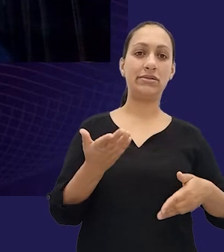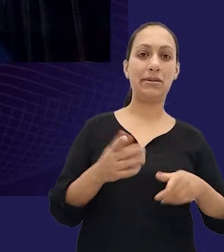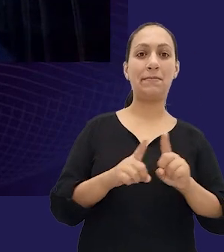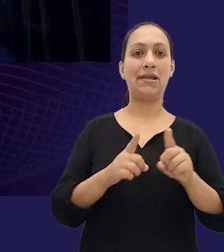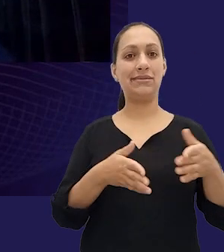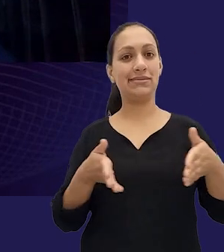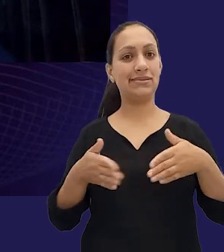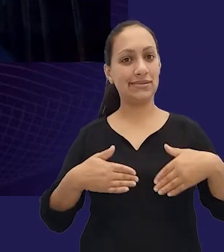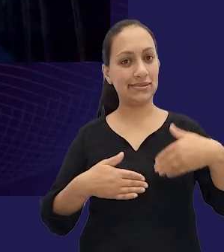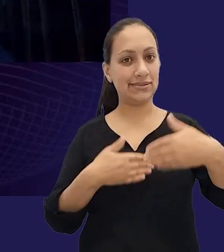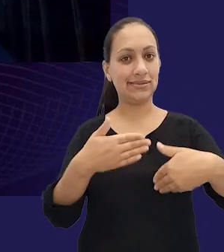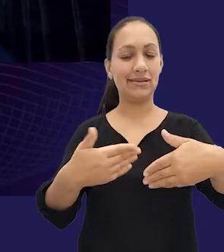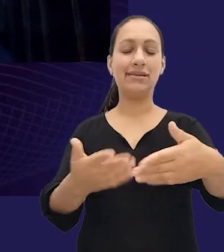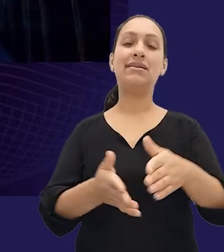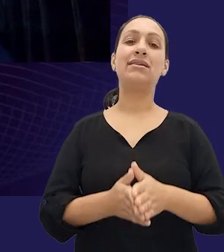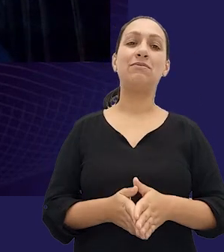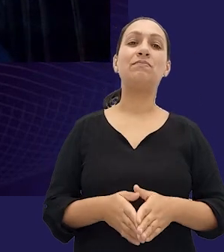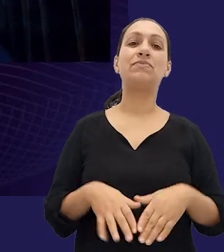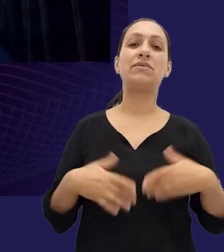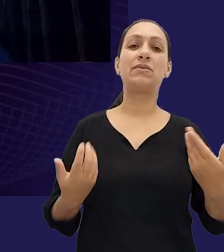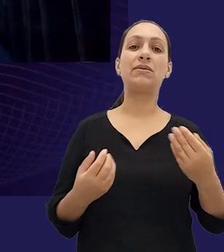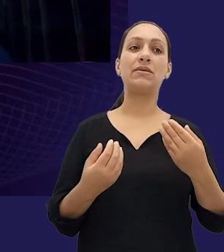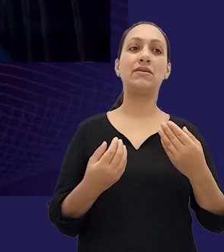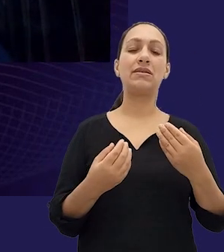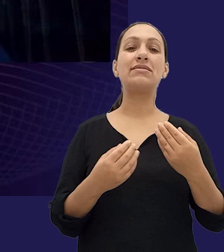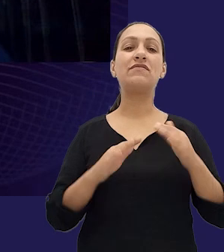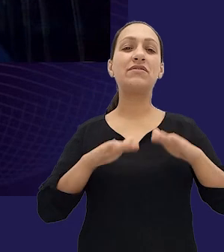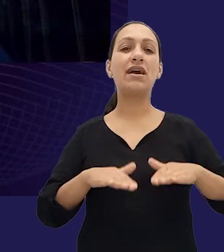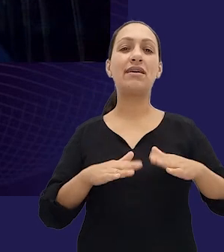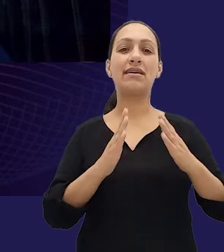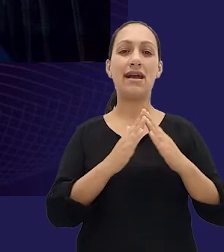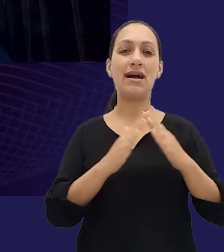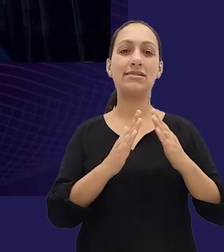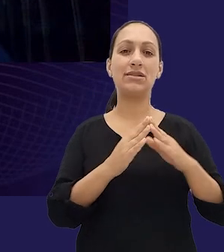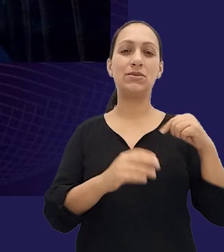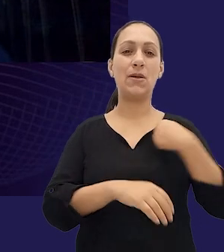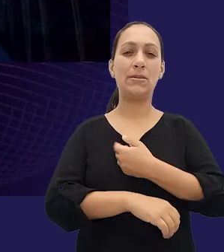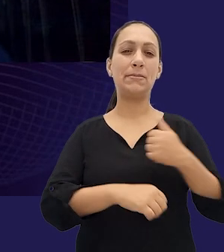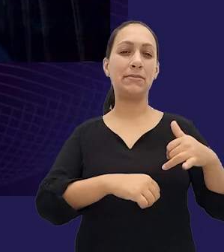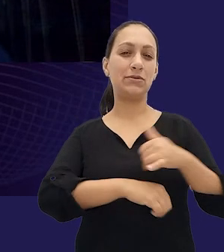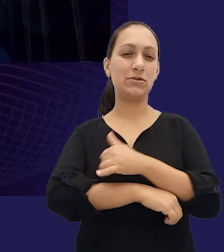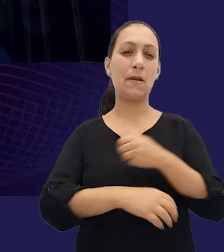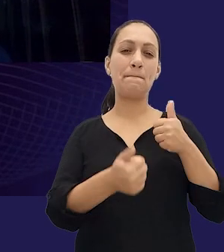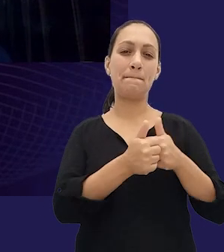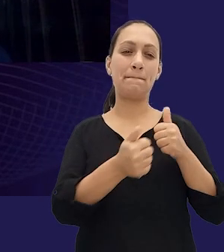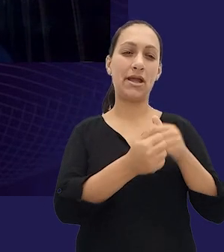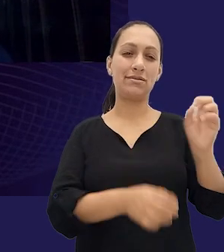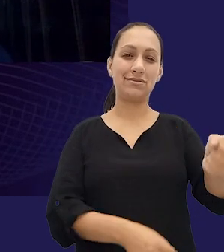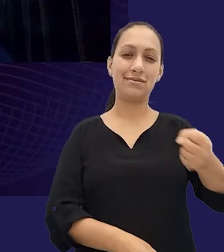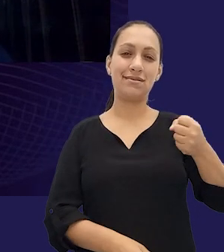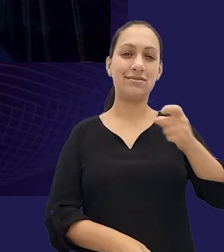Então, essas coisas de isolamento, às vezes a gente dá uma engordadinha, tá mais perto da geladeira,